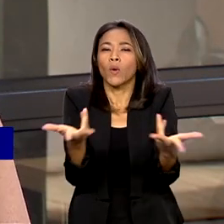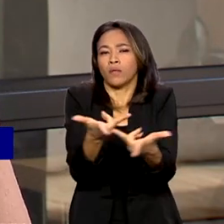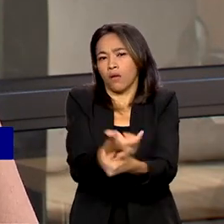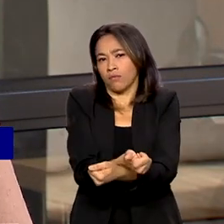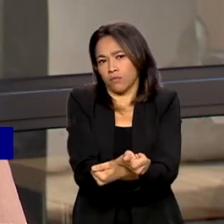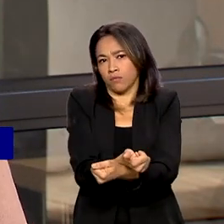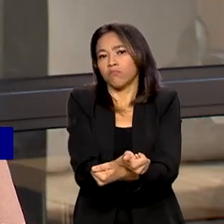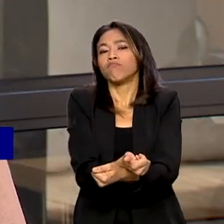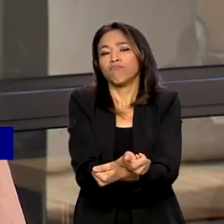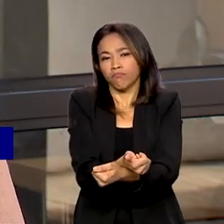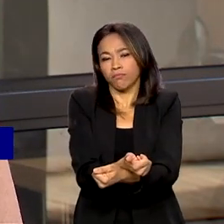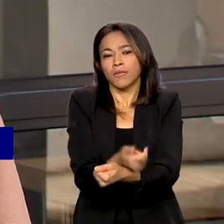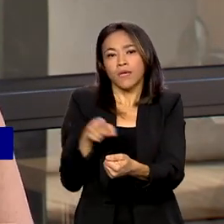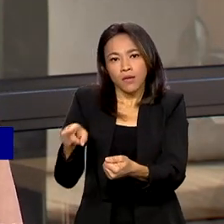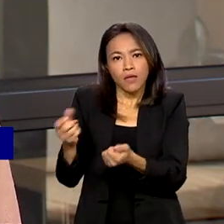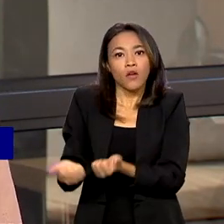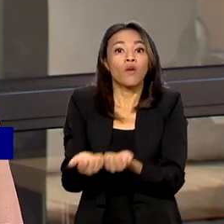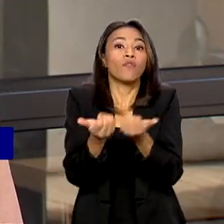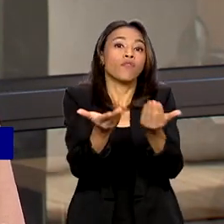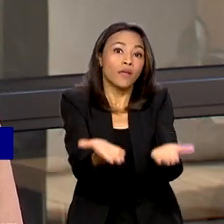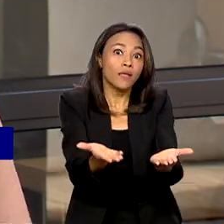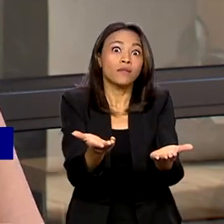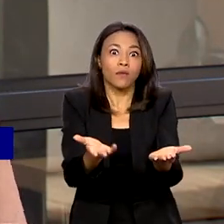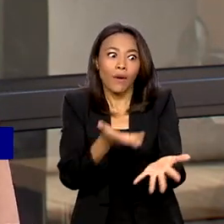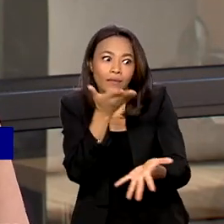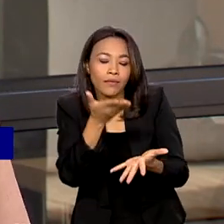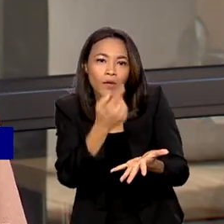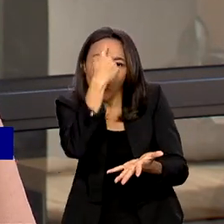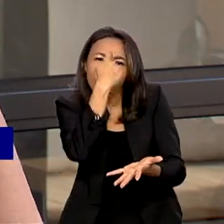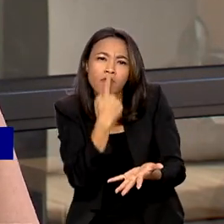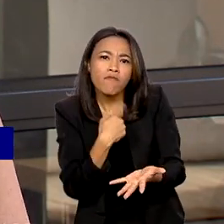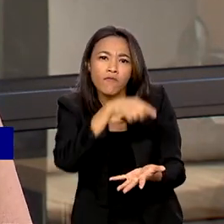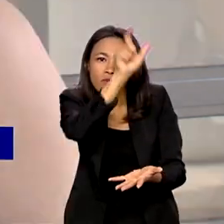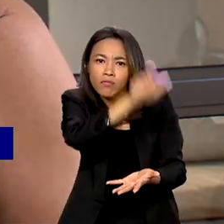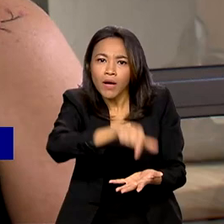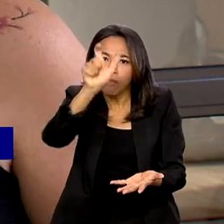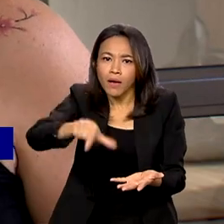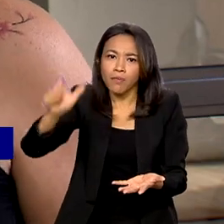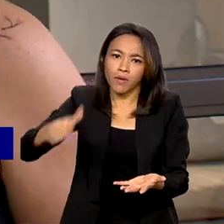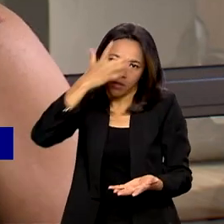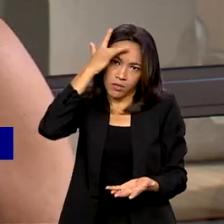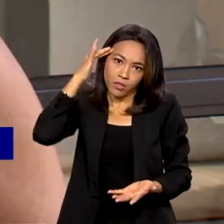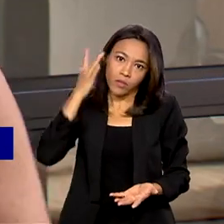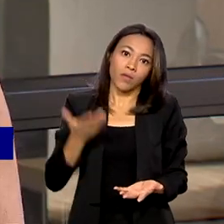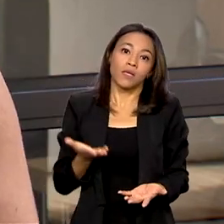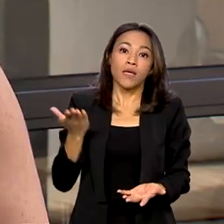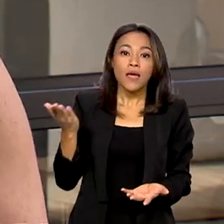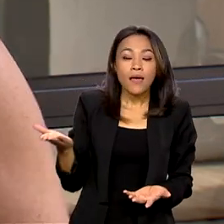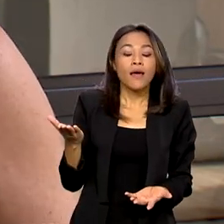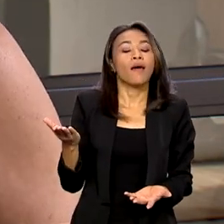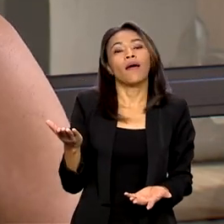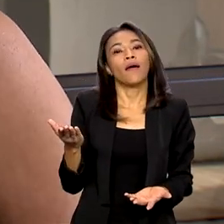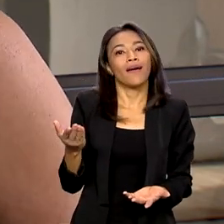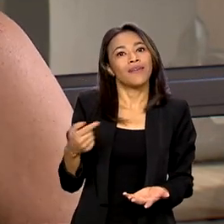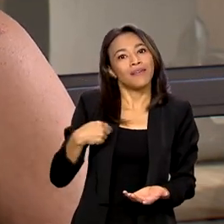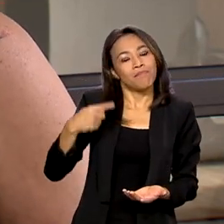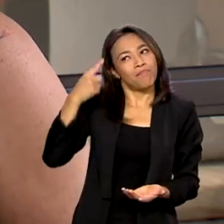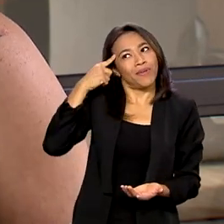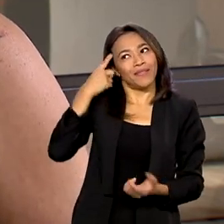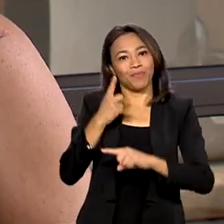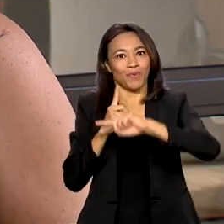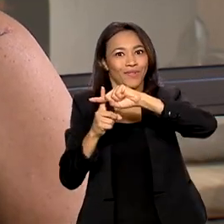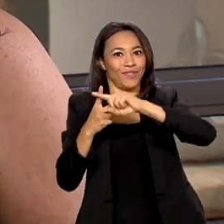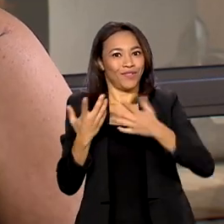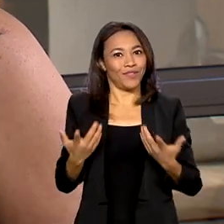qualidade e um serviço que realmente atenda o perfil desse novo consumidor e como o empresário ele é otimista né